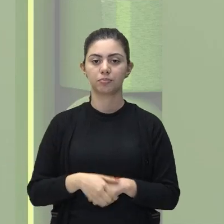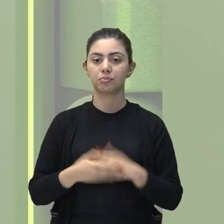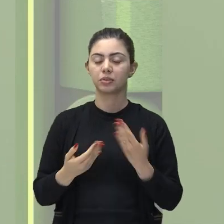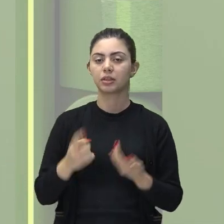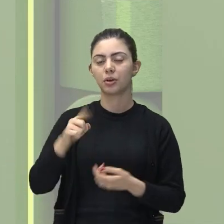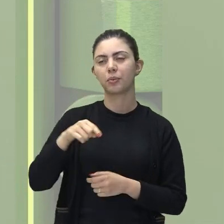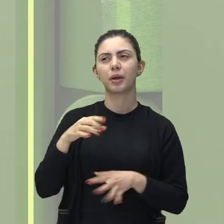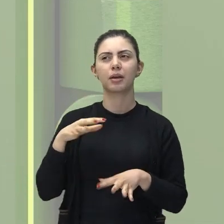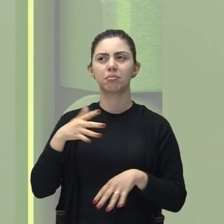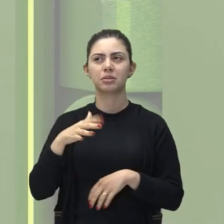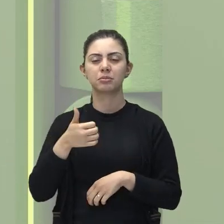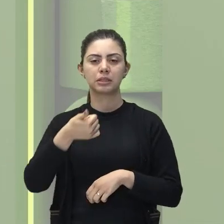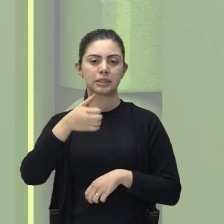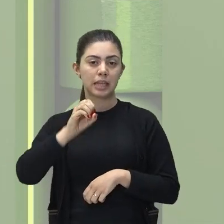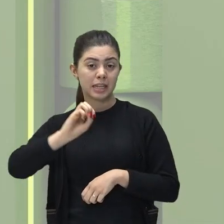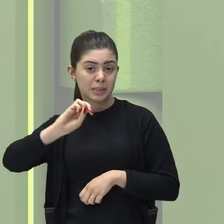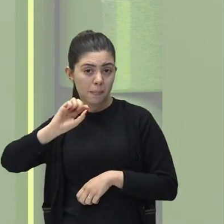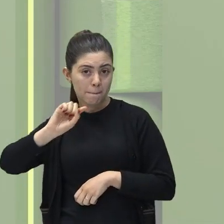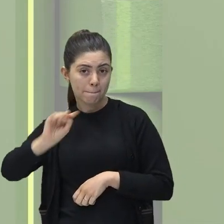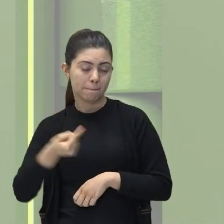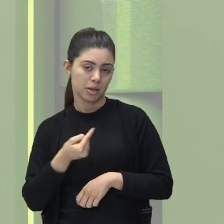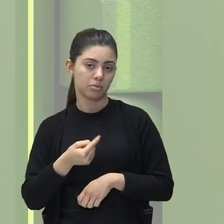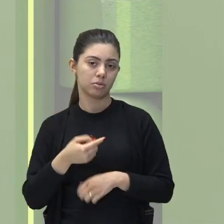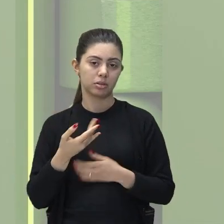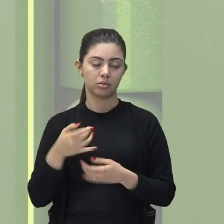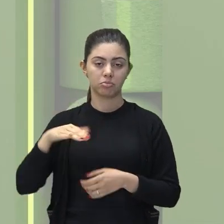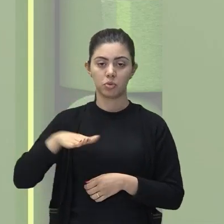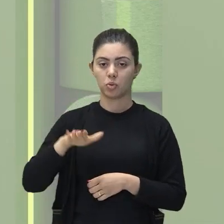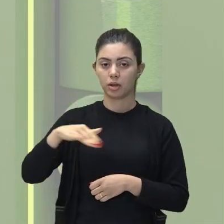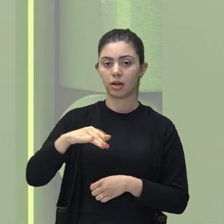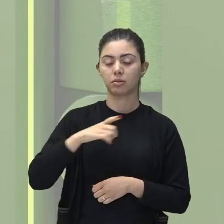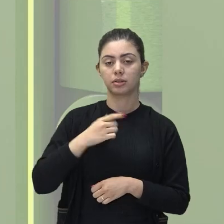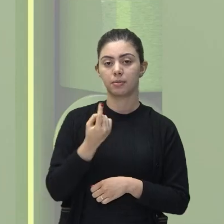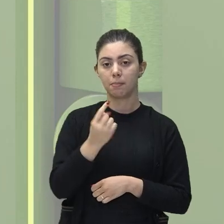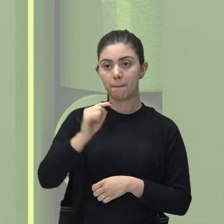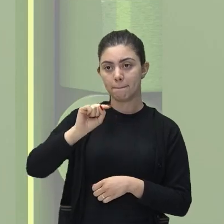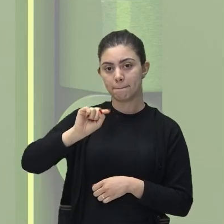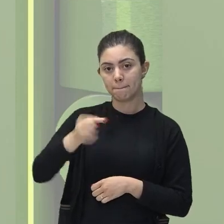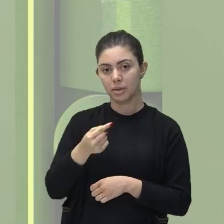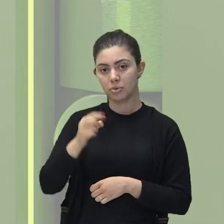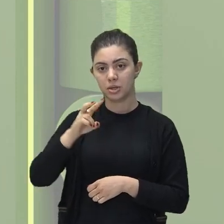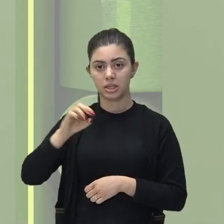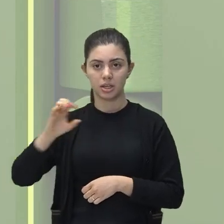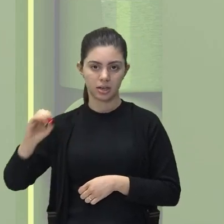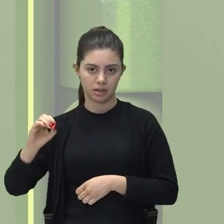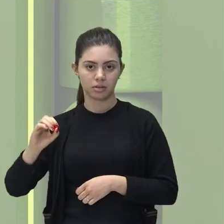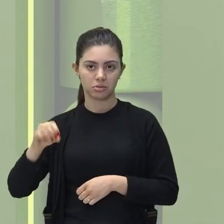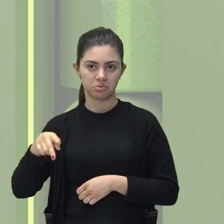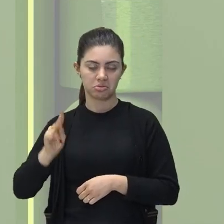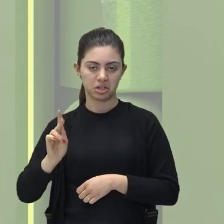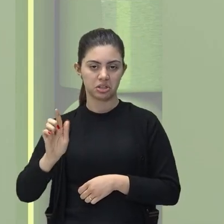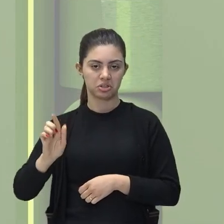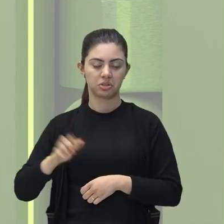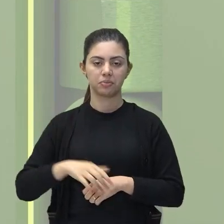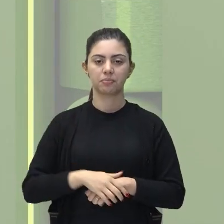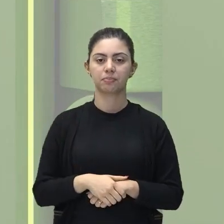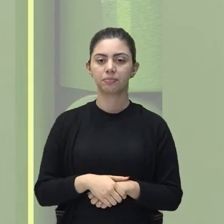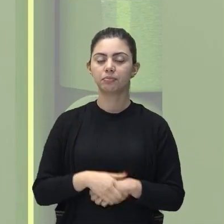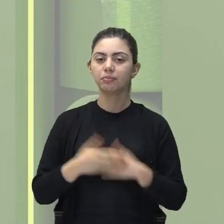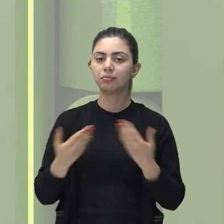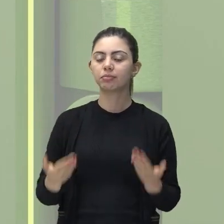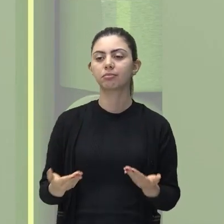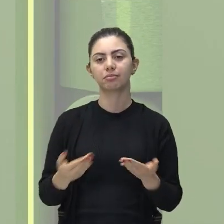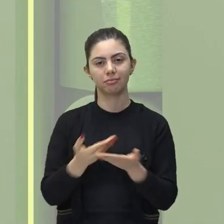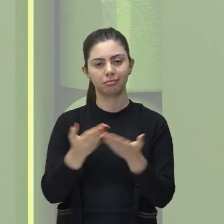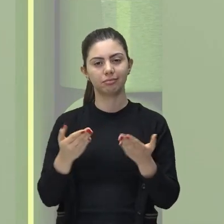10.000, o carro tinha um peso de 1.500 quilos, uma massa de 1.500 quilos, né? Então, pessoal,